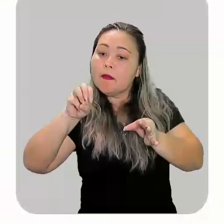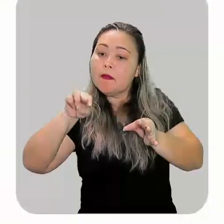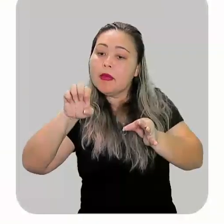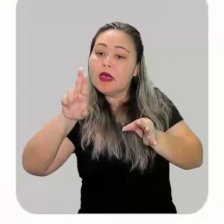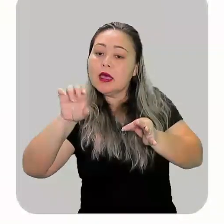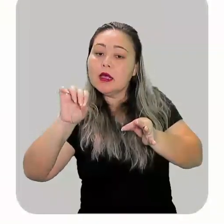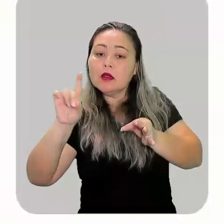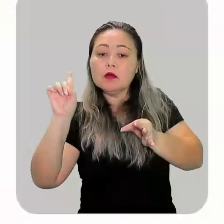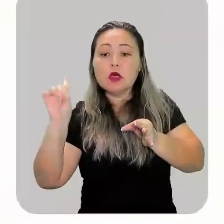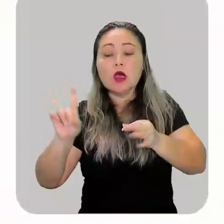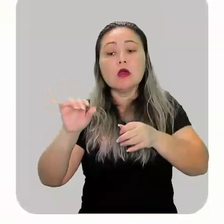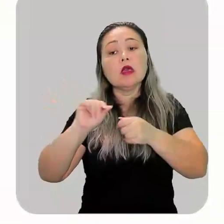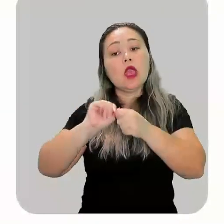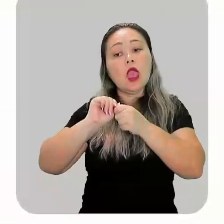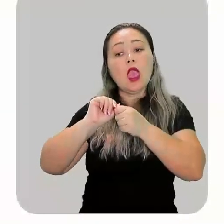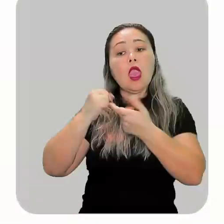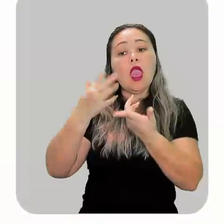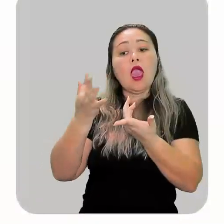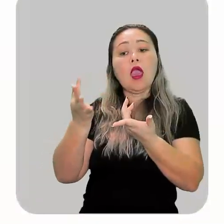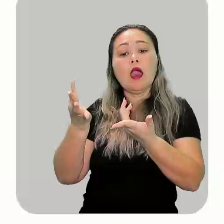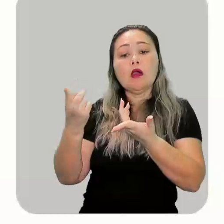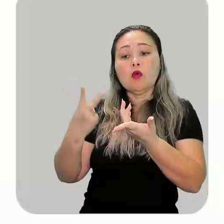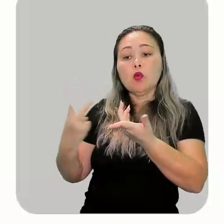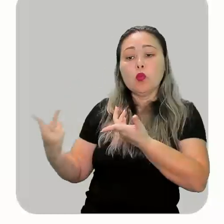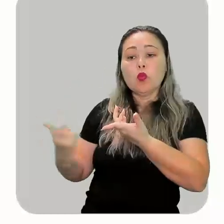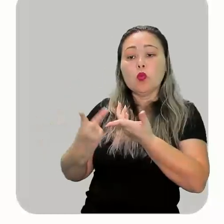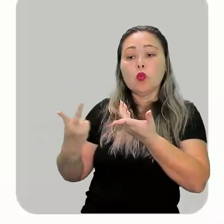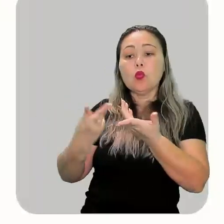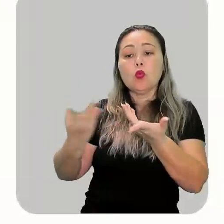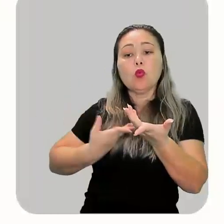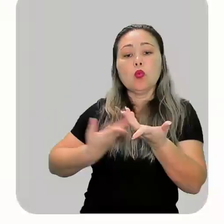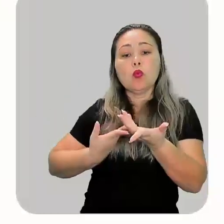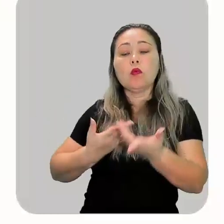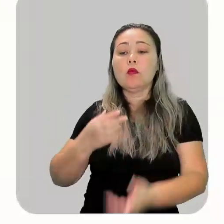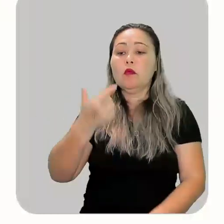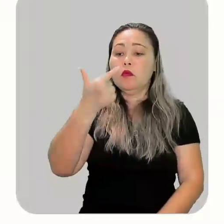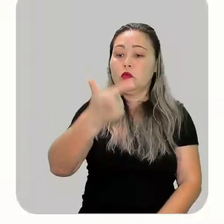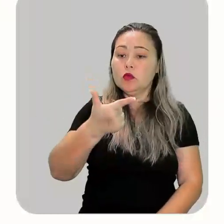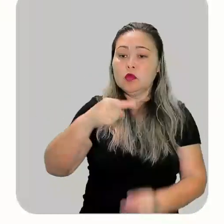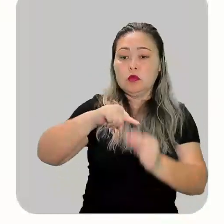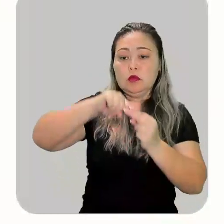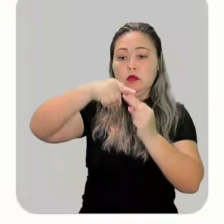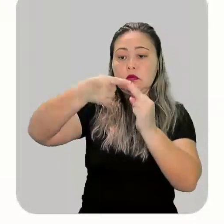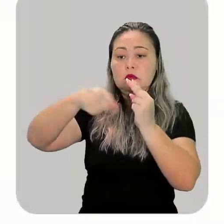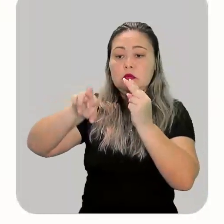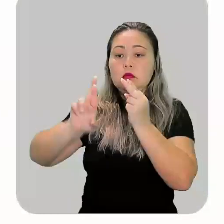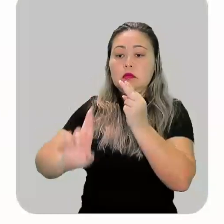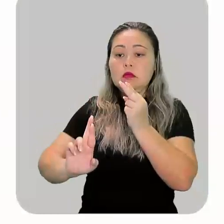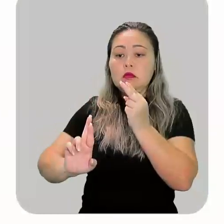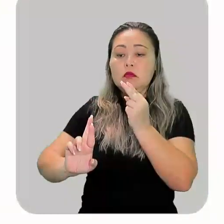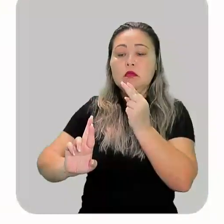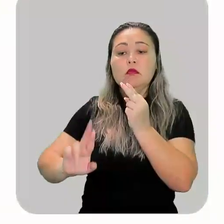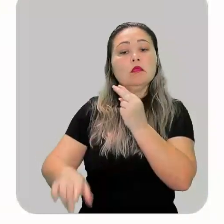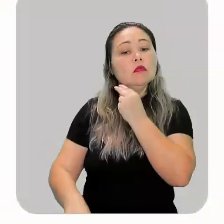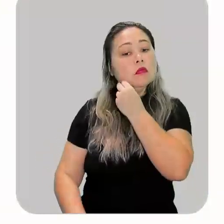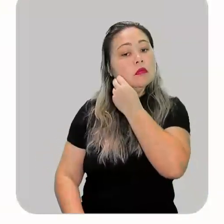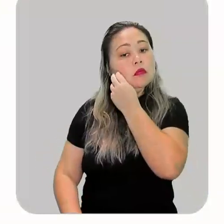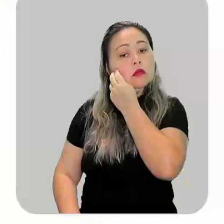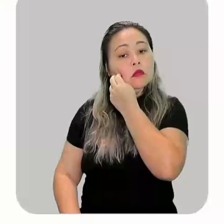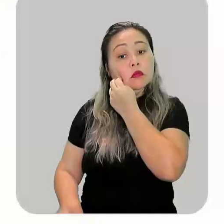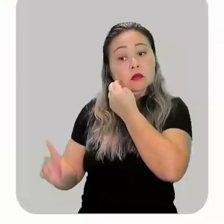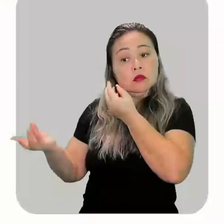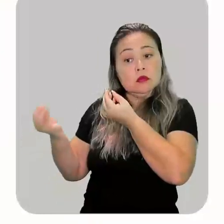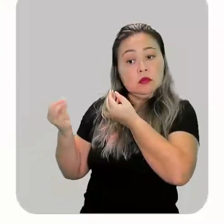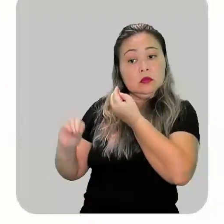dado pela fórmula dos dois amigos em comum, os dois Pierres. E aqui, na verdade, a gente trouxe isso